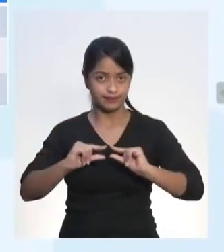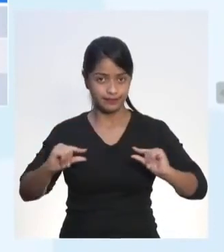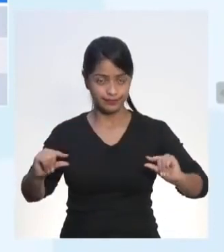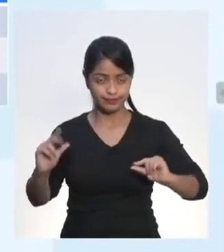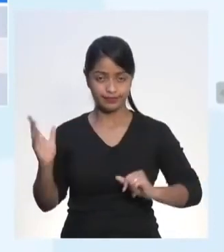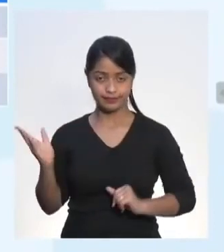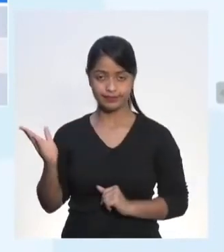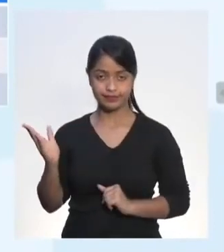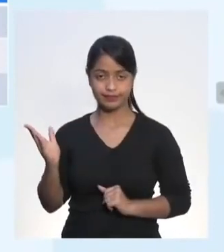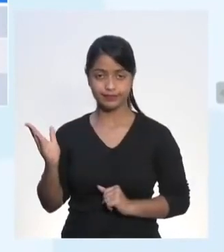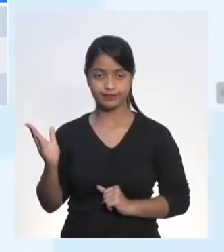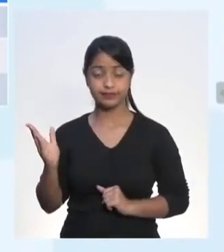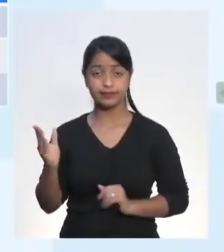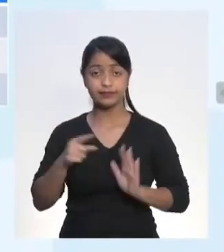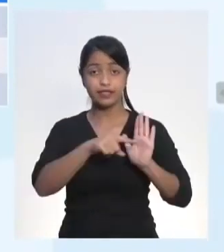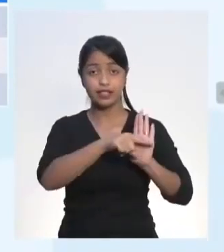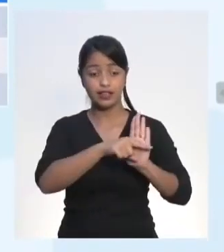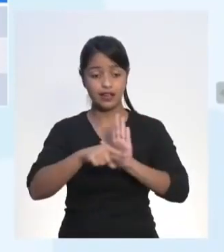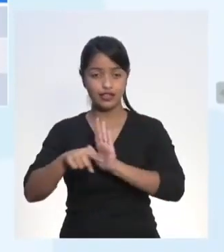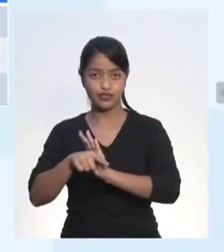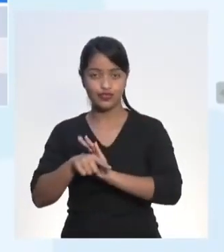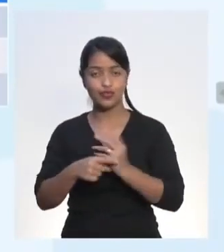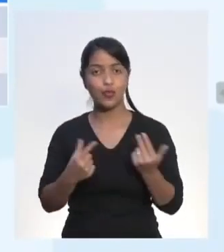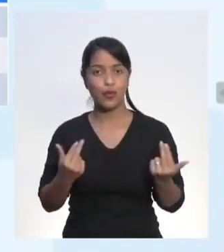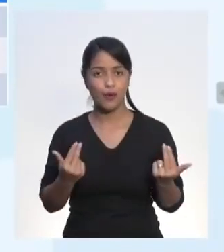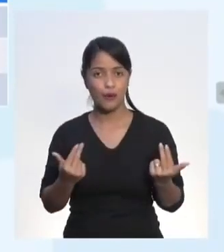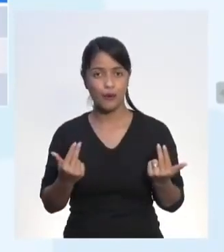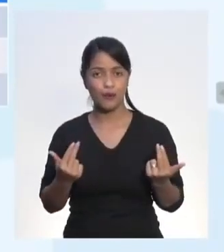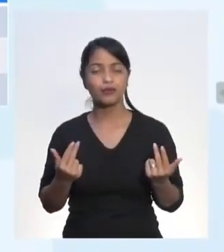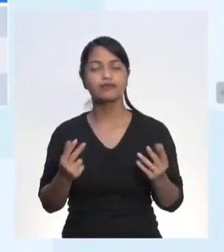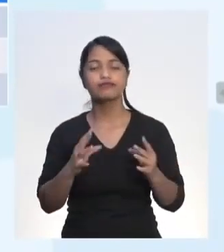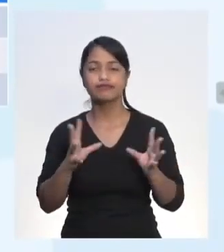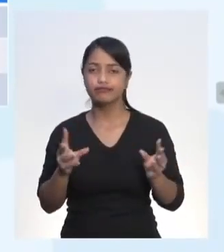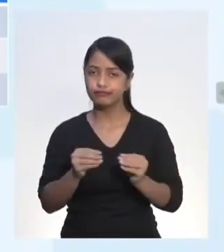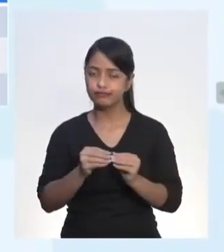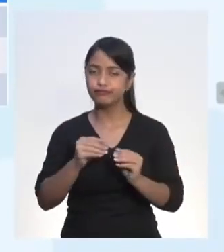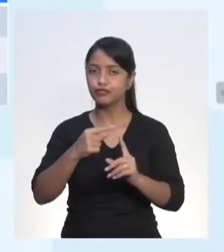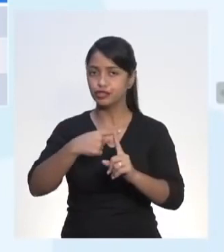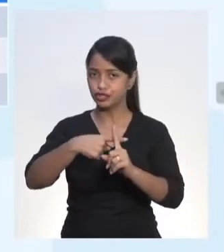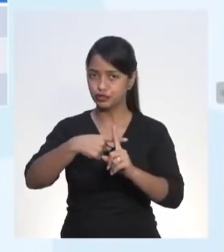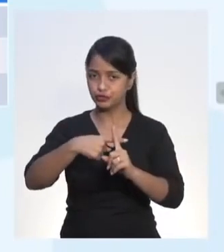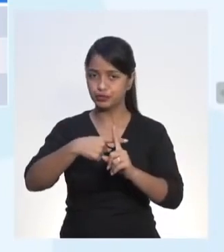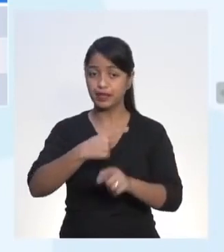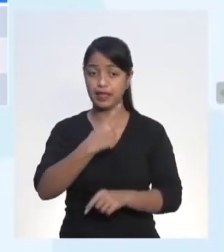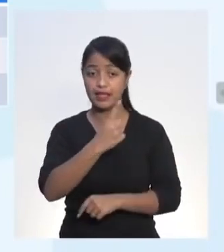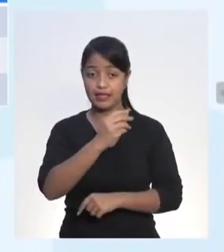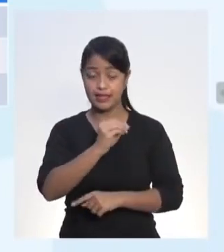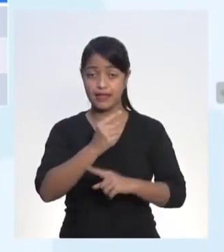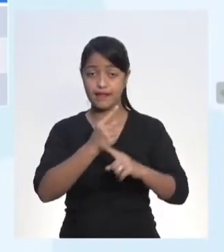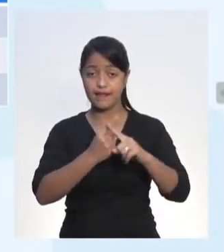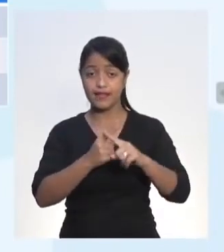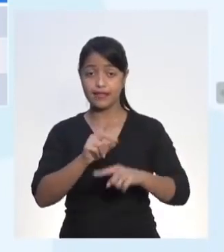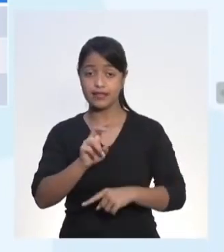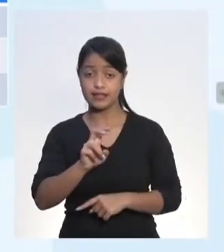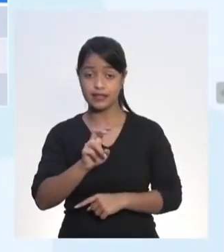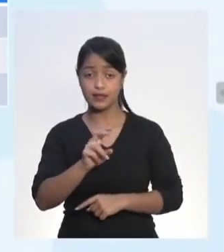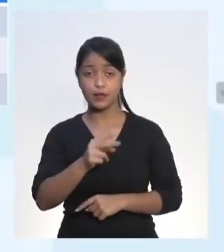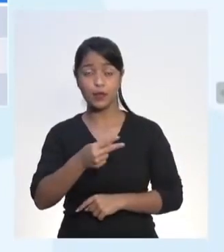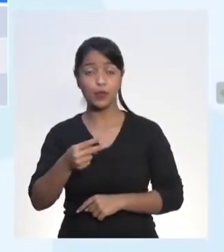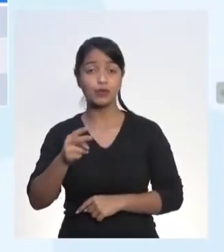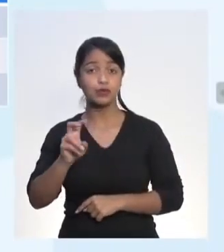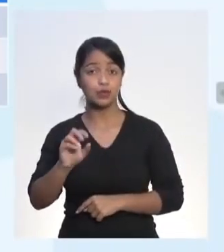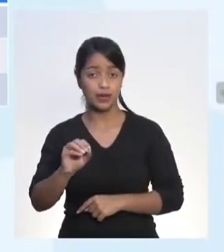aqui, sinais iguais, positivo. 10 vezes 5,